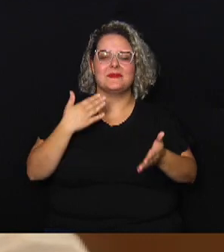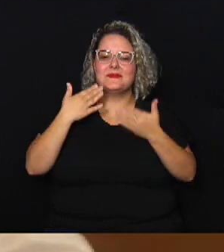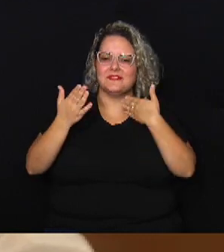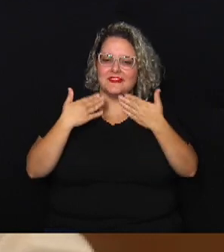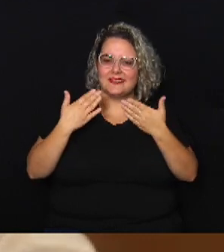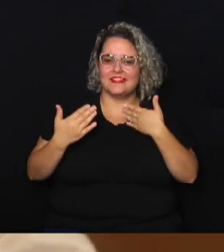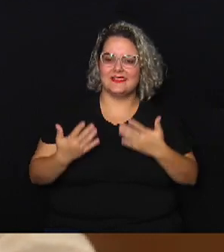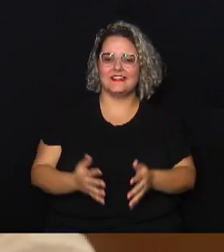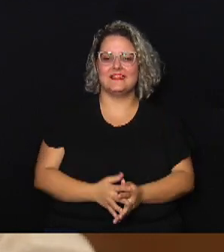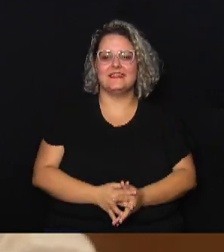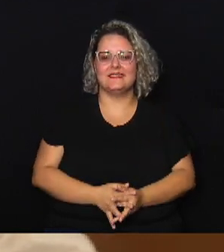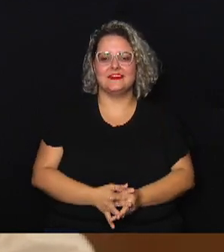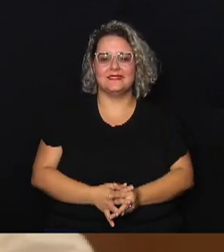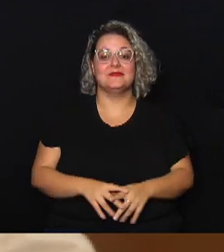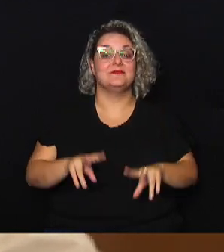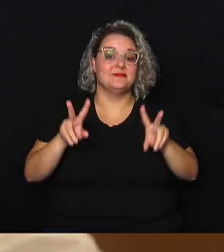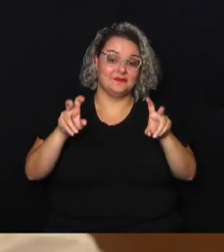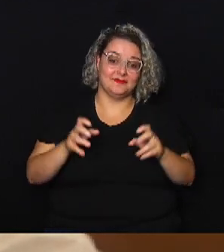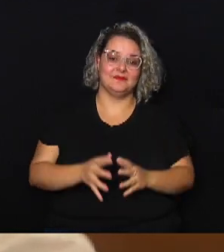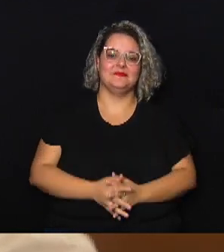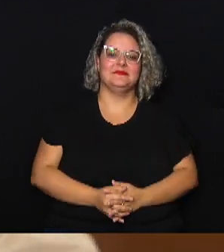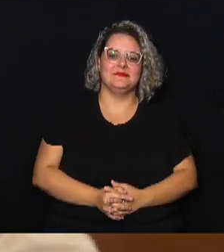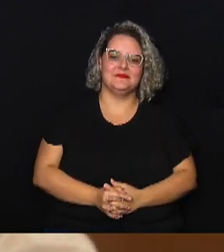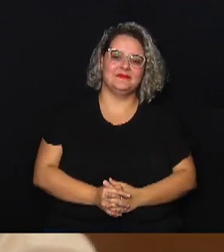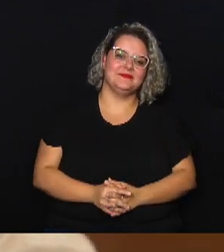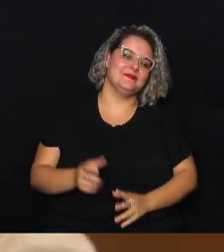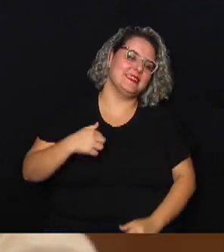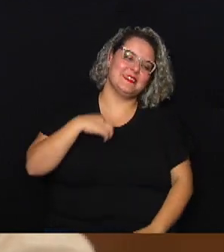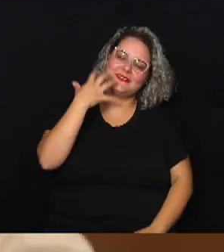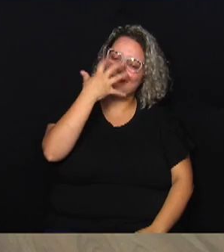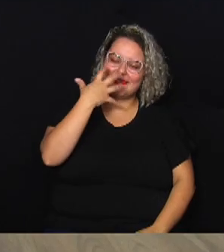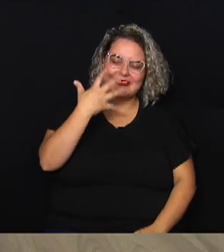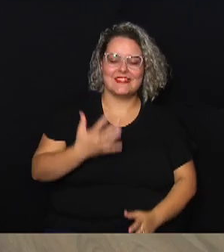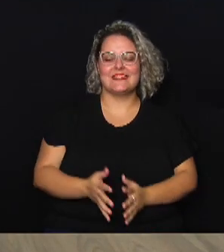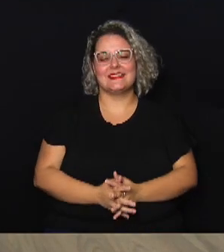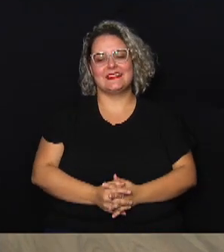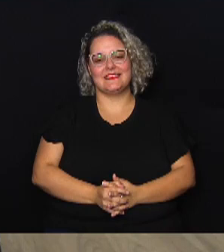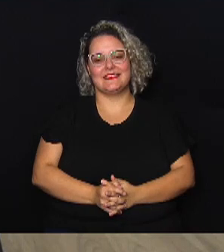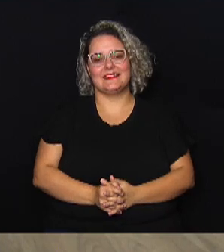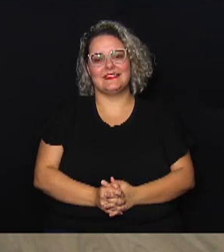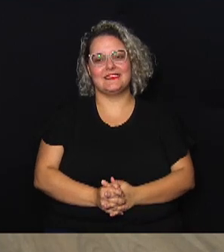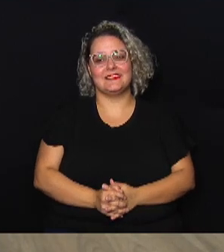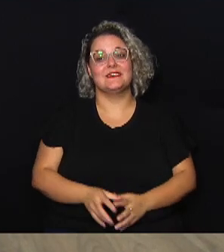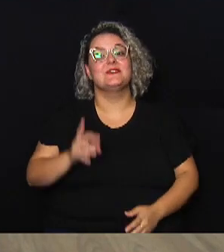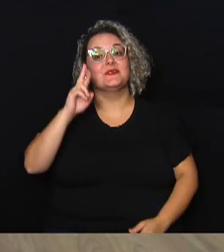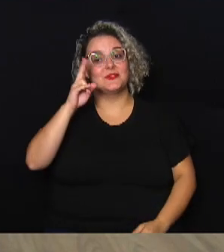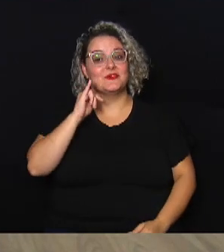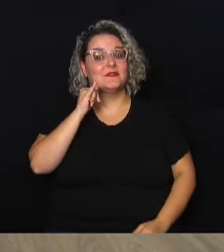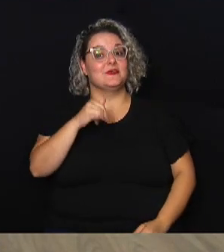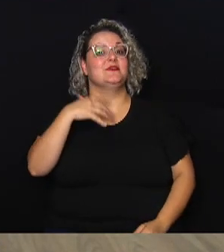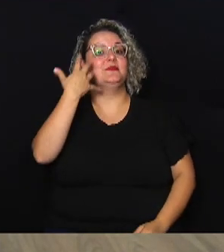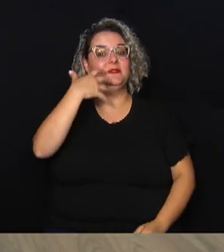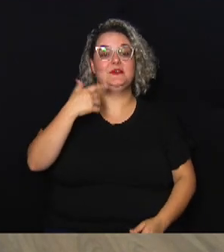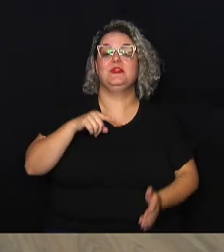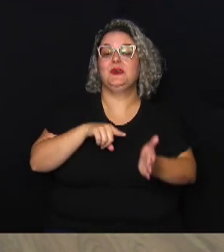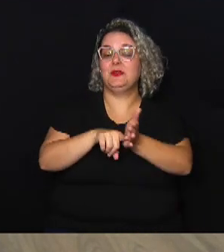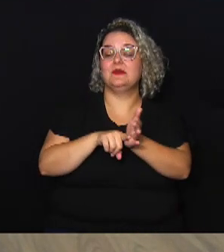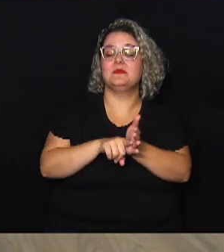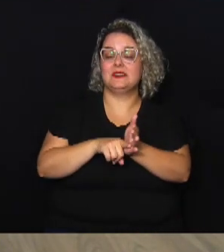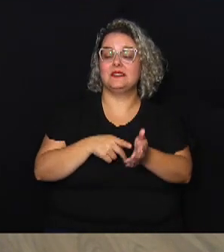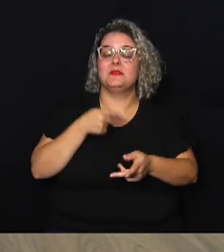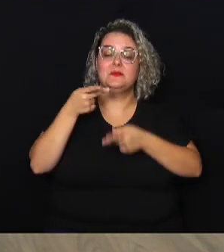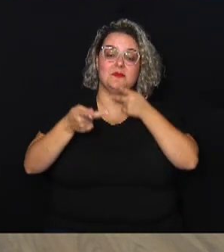esse tema que eu sou muito apaixonado. O senhor disse aí que é muito apaixonado e pesquisando, né, como eu disse logo na